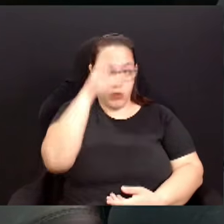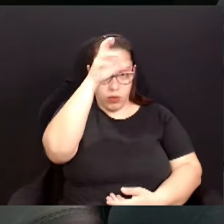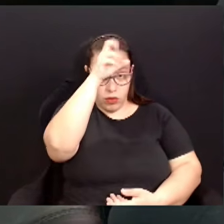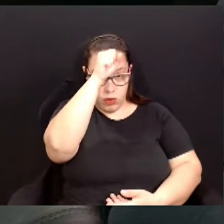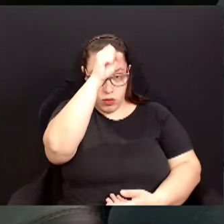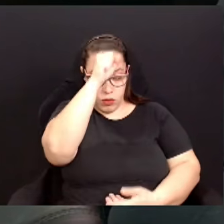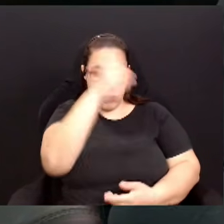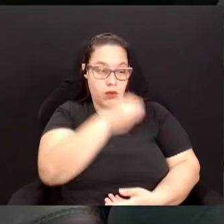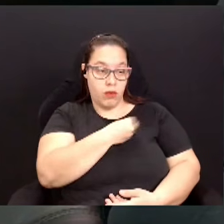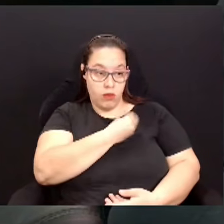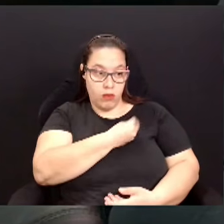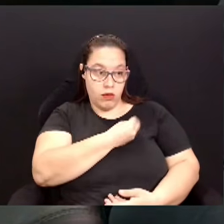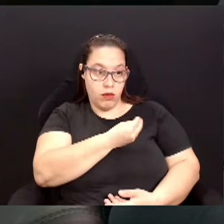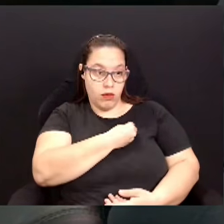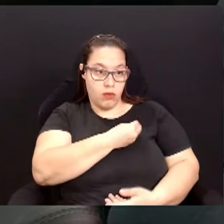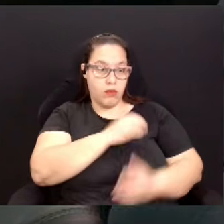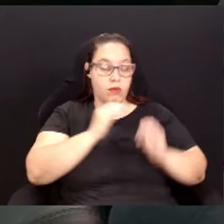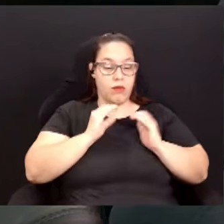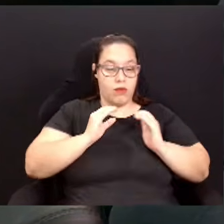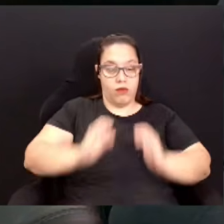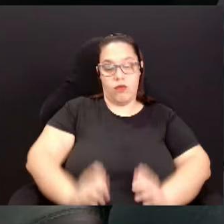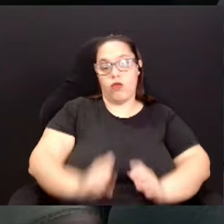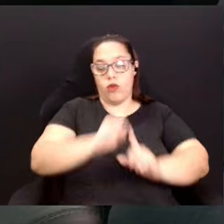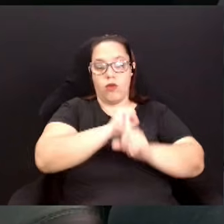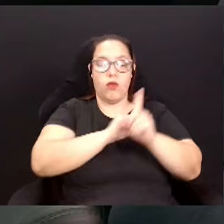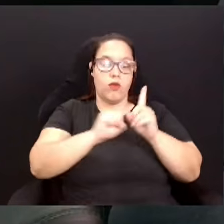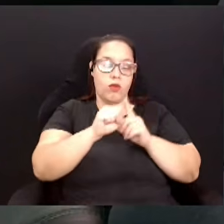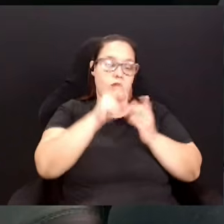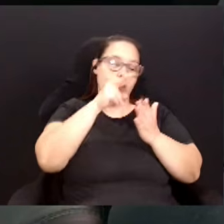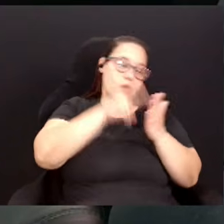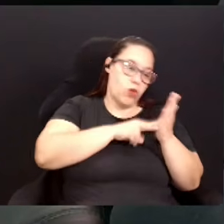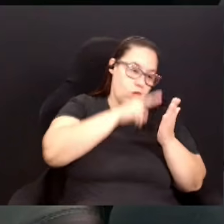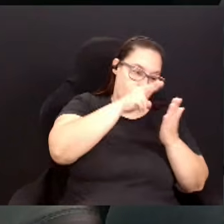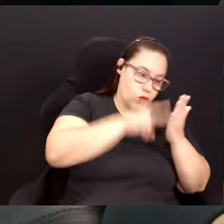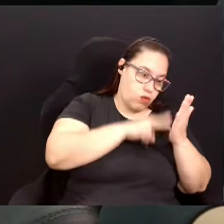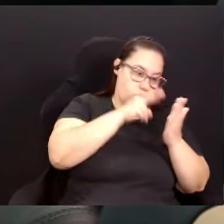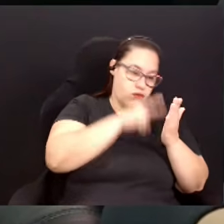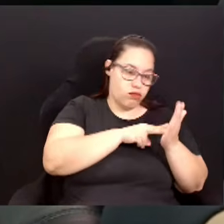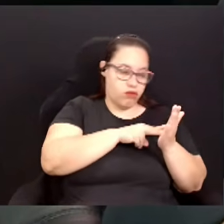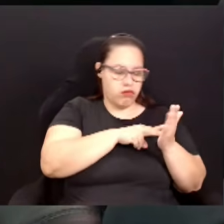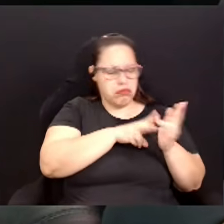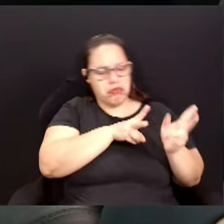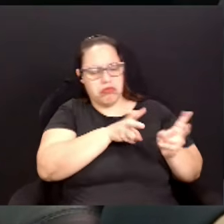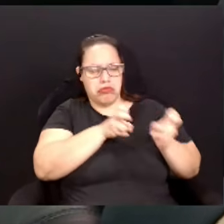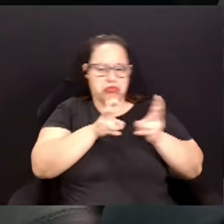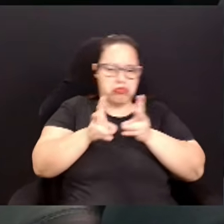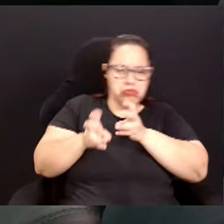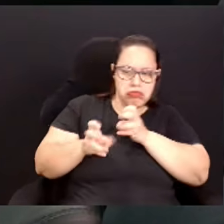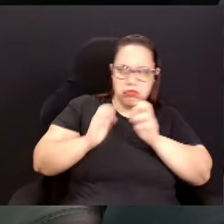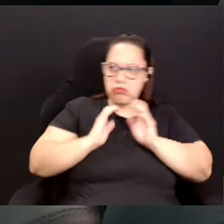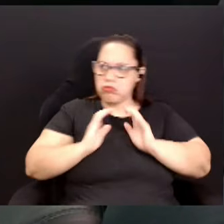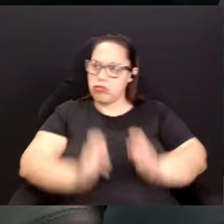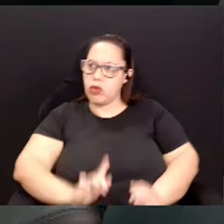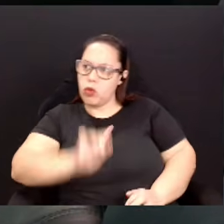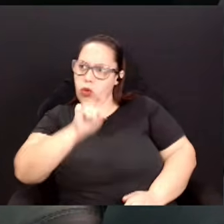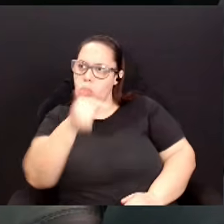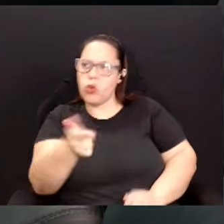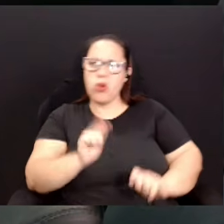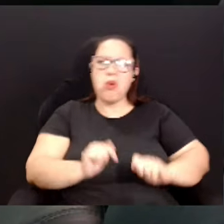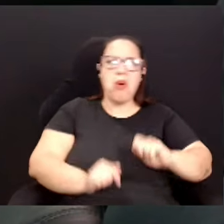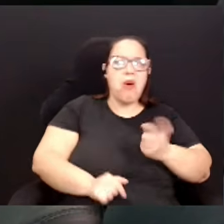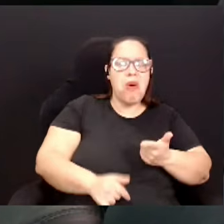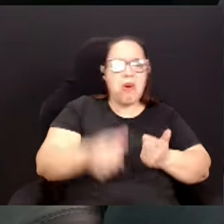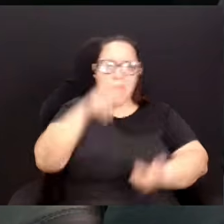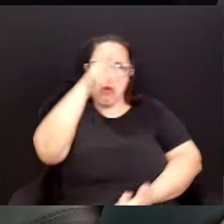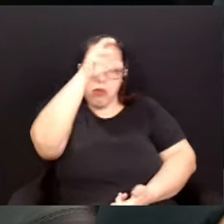um comportamento social, eu fui lendo, eu fui tendo percepções do comportamento dos outros, eu fui aprendendo, mas quando